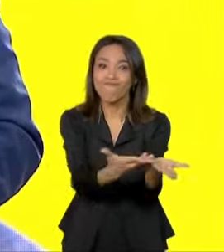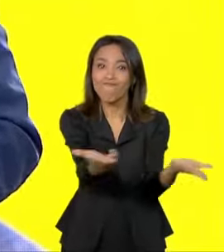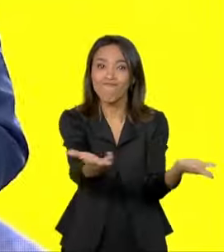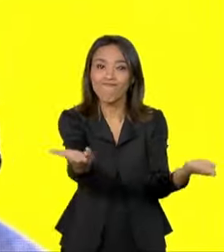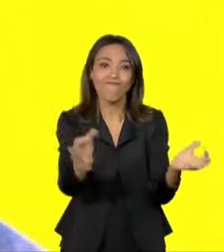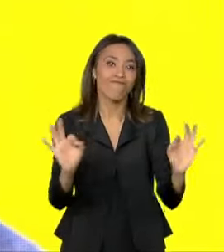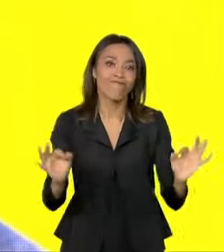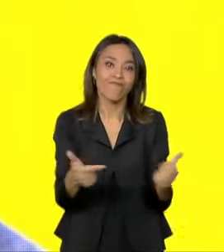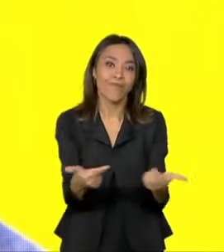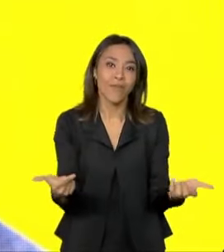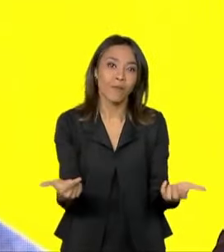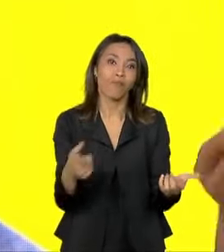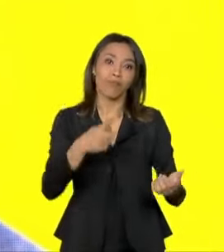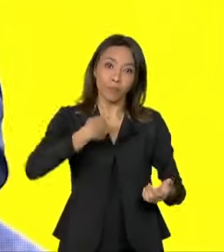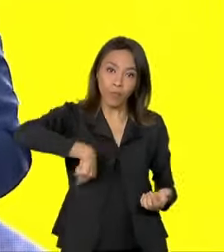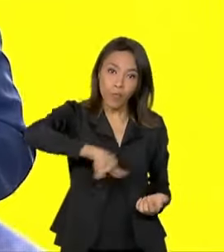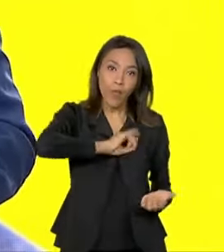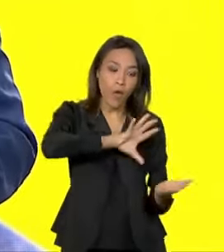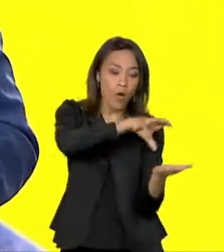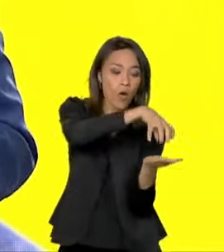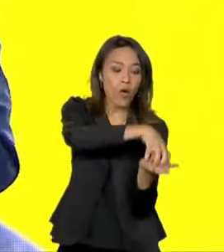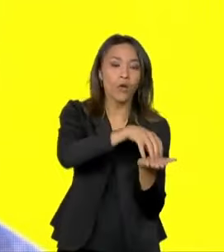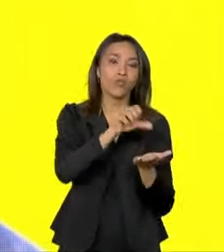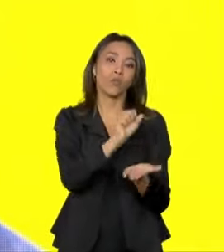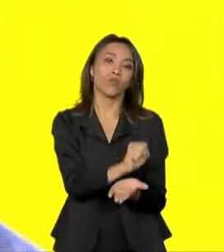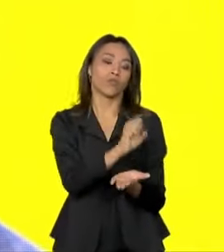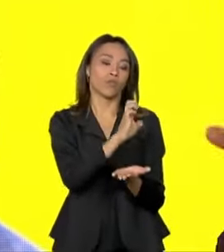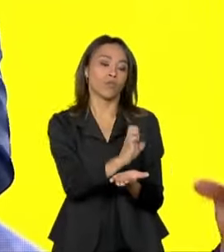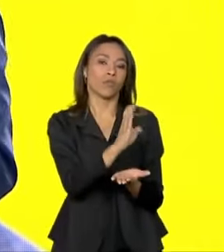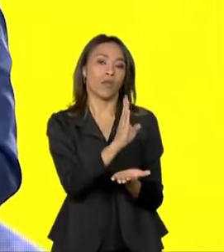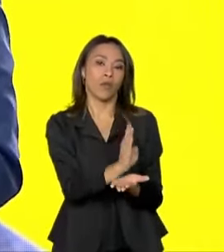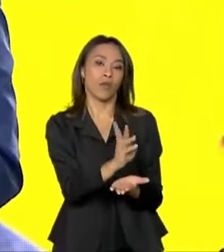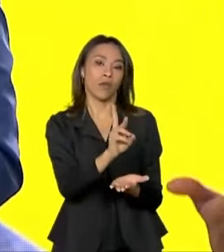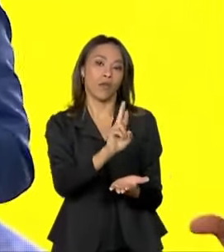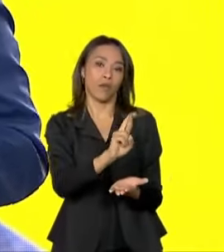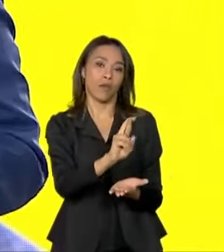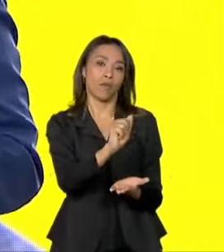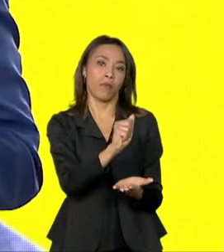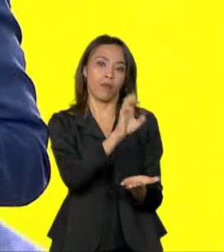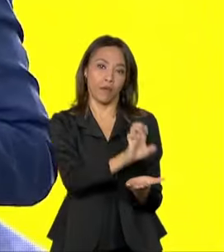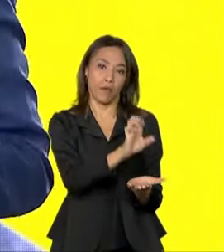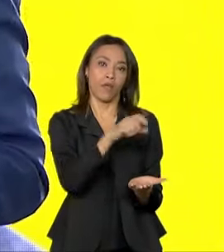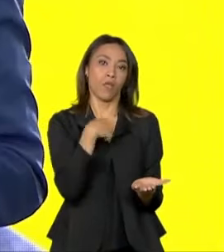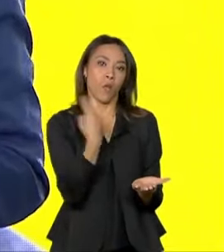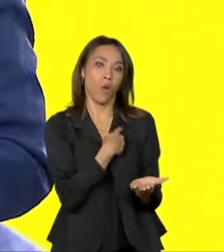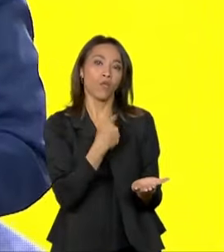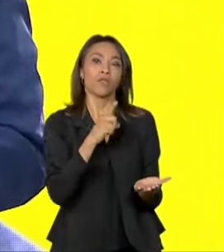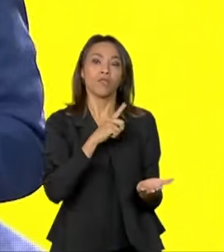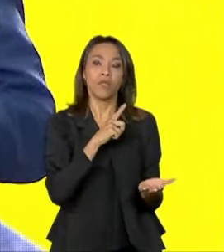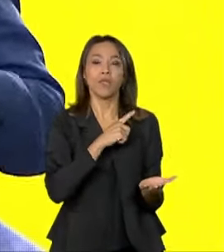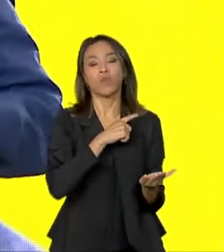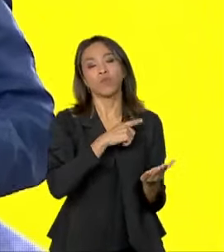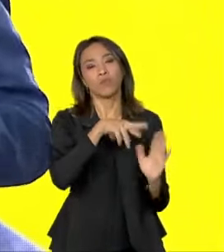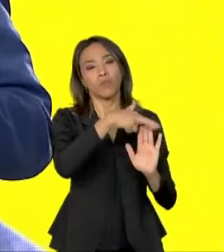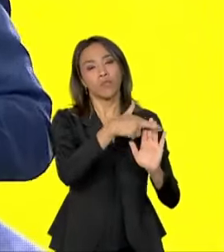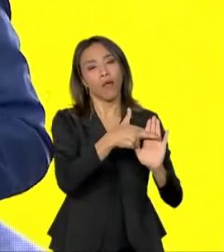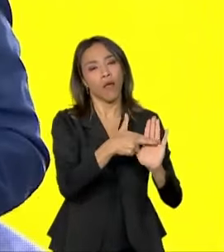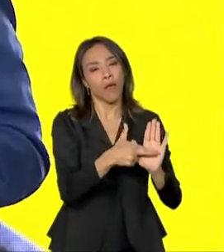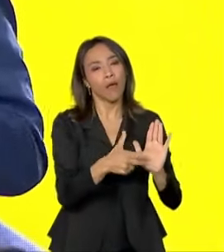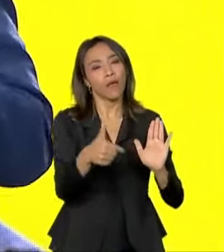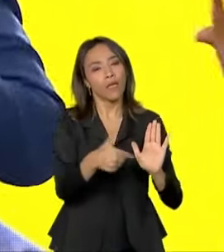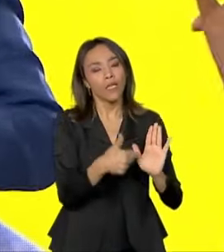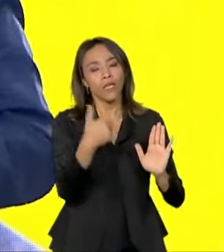Nós do SEBRAE realizamos um processo que agora aqui é representativo daquilo